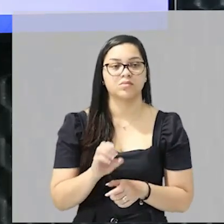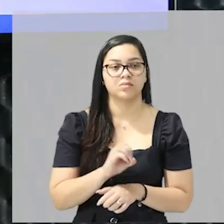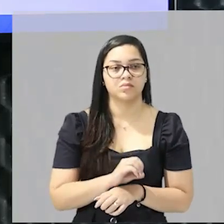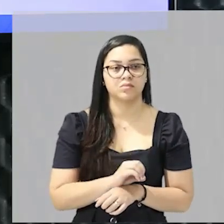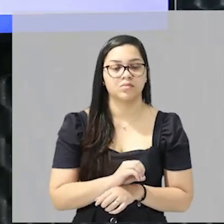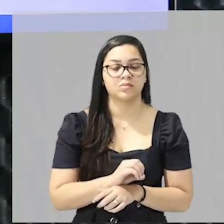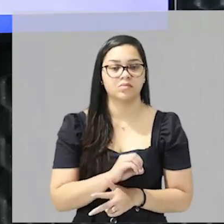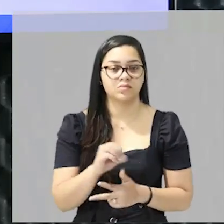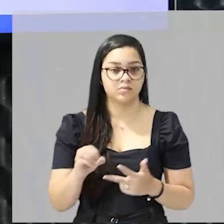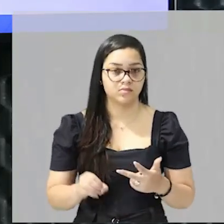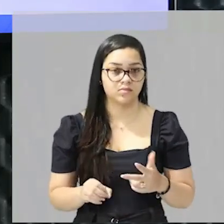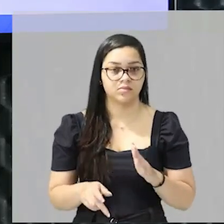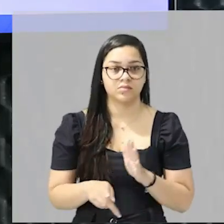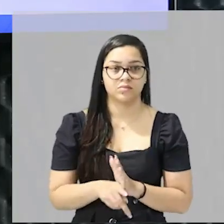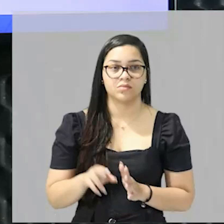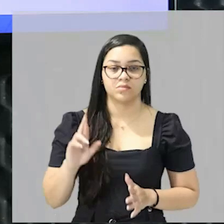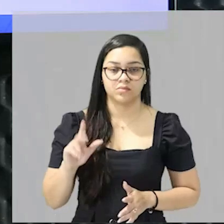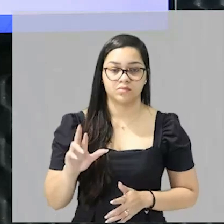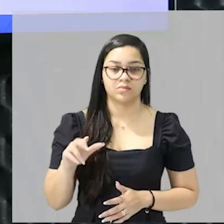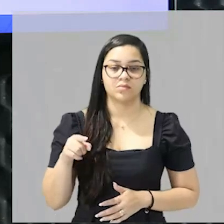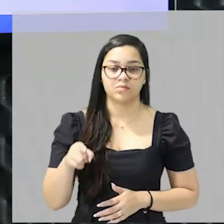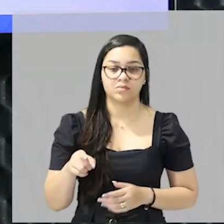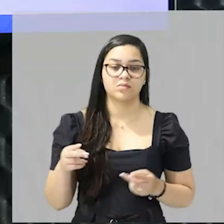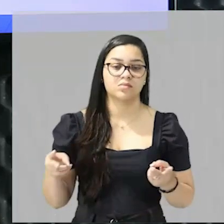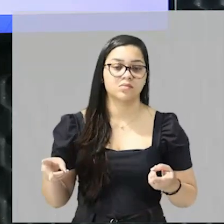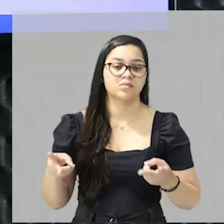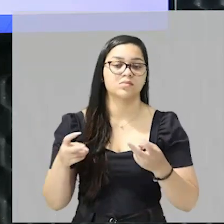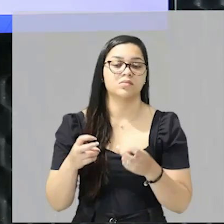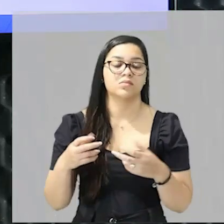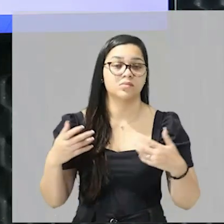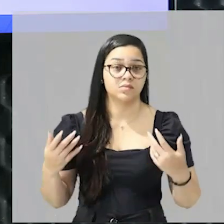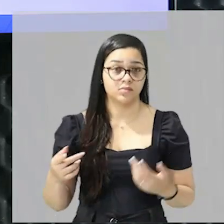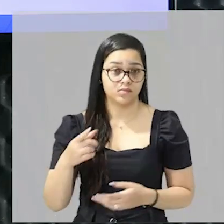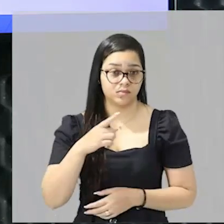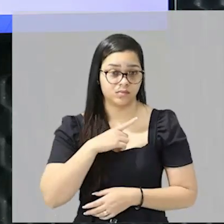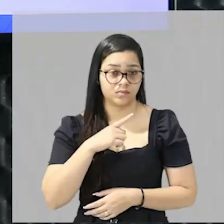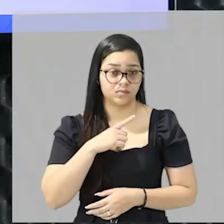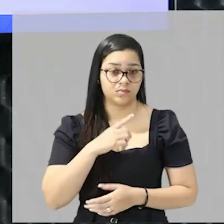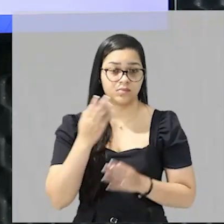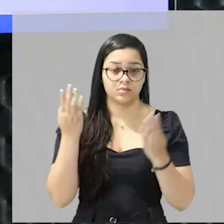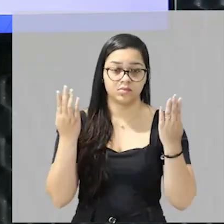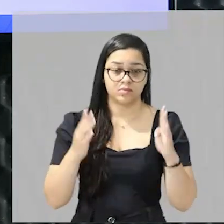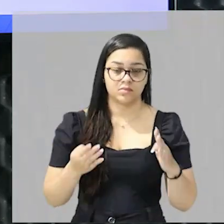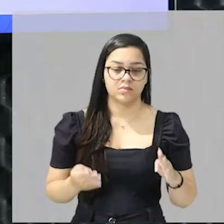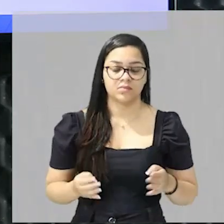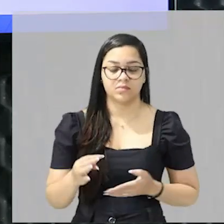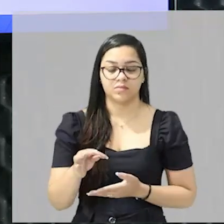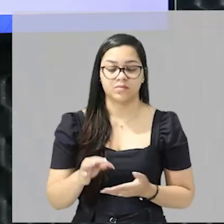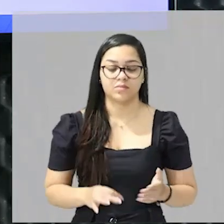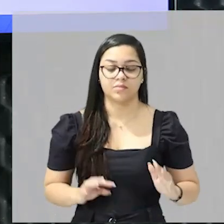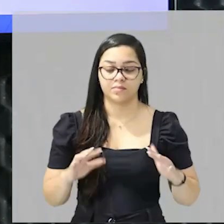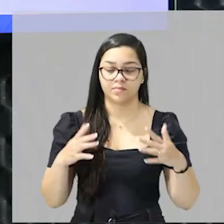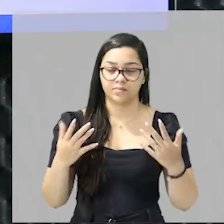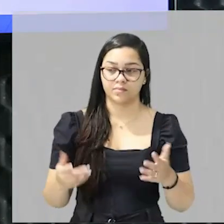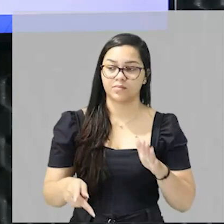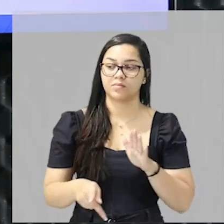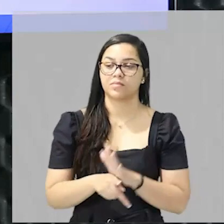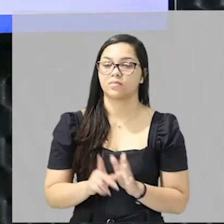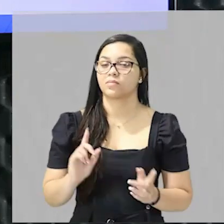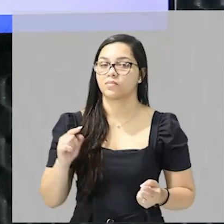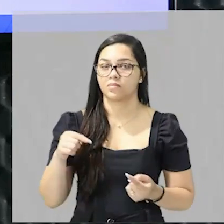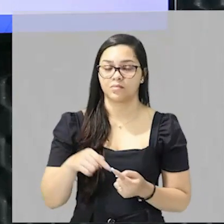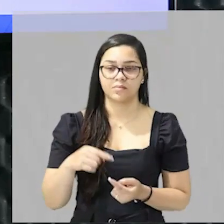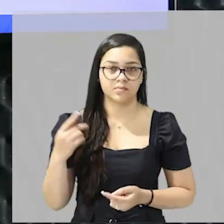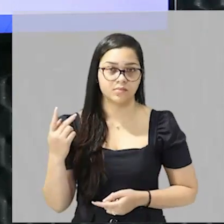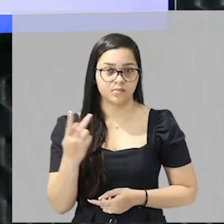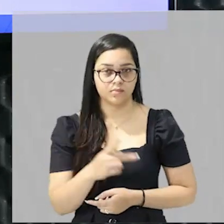Essa é uma das diferenças que vocês vão observar. Então, vamos tentar analisar o texto, qual seria o propósito dele,